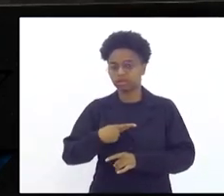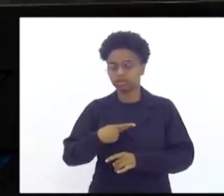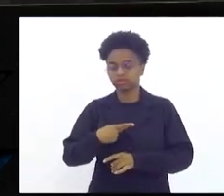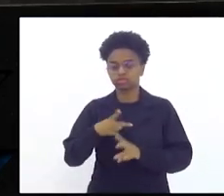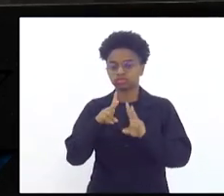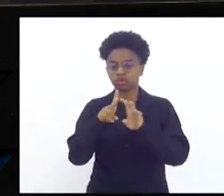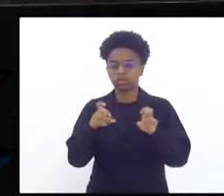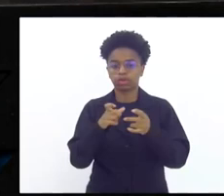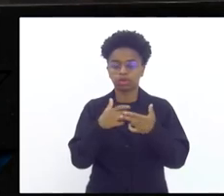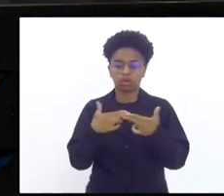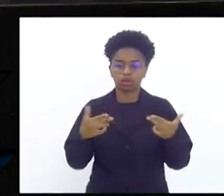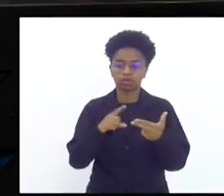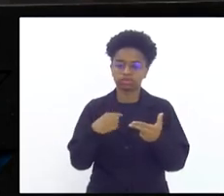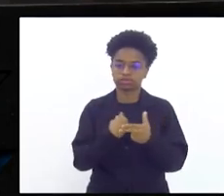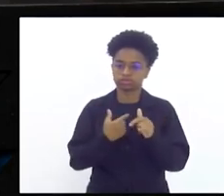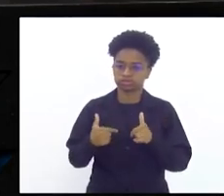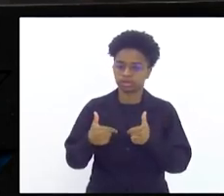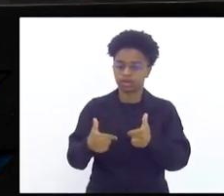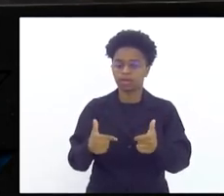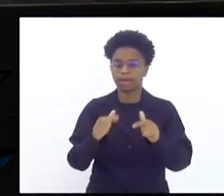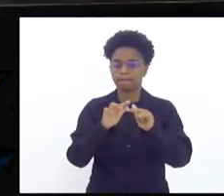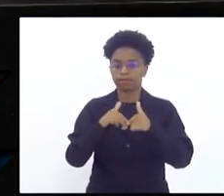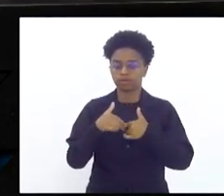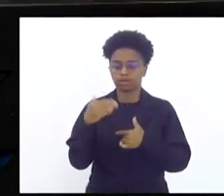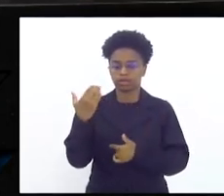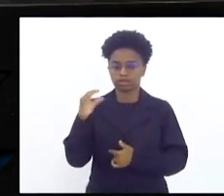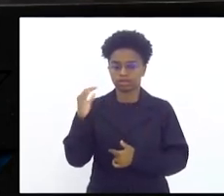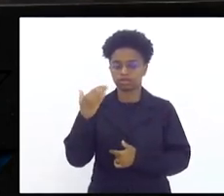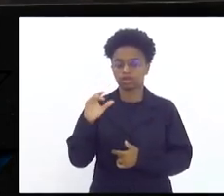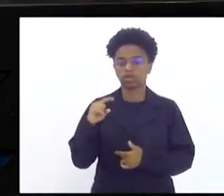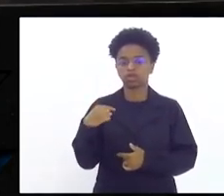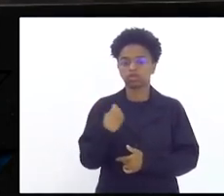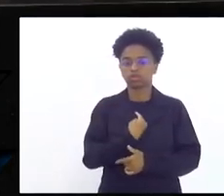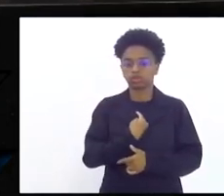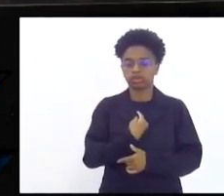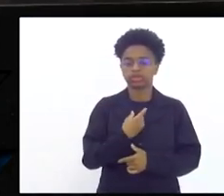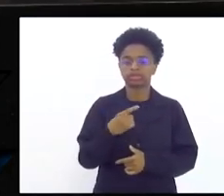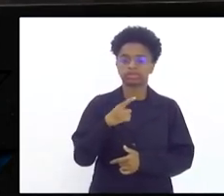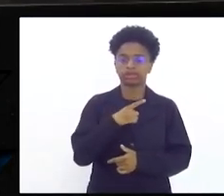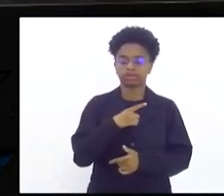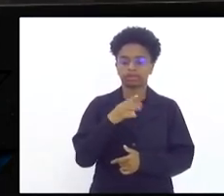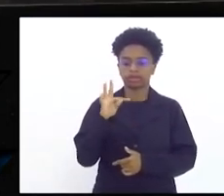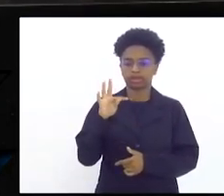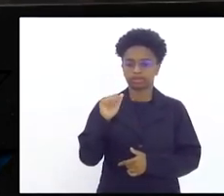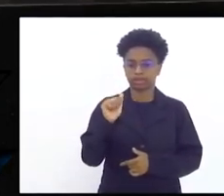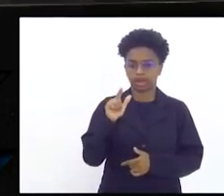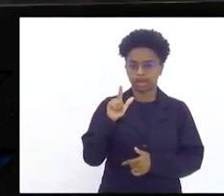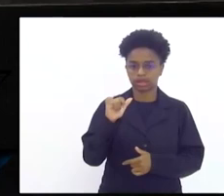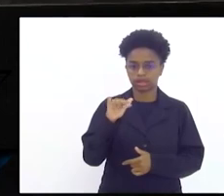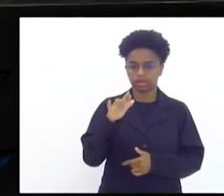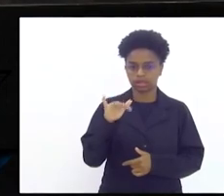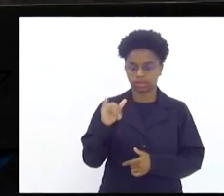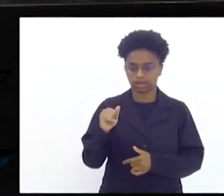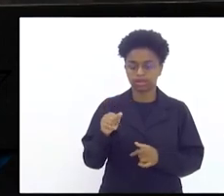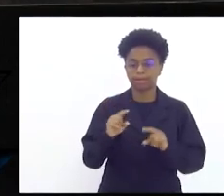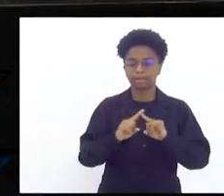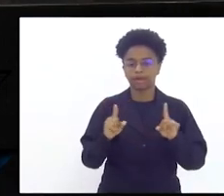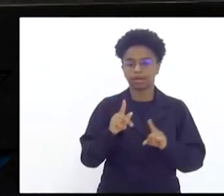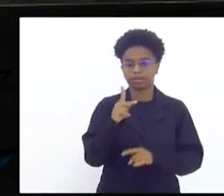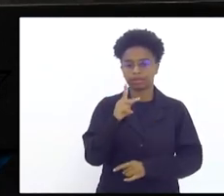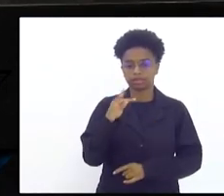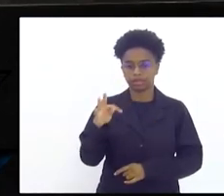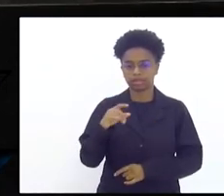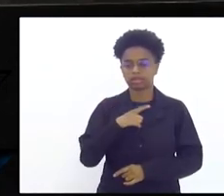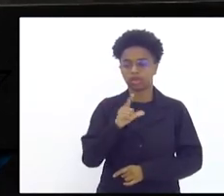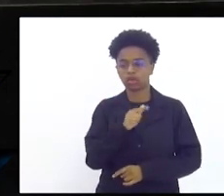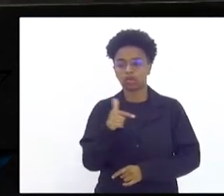que nós estamos é por isso que em Niterói nós lançaremos Talia Petroni enquanto o PT tem uma outra posição é por isso